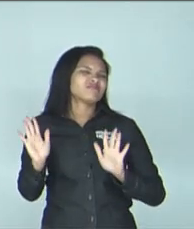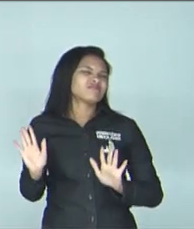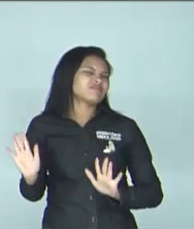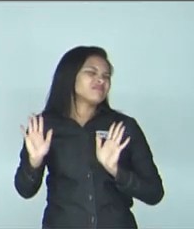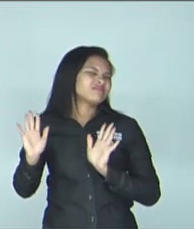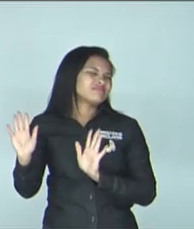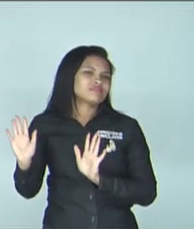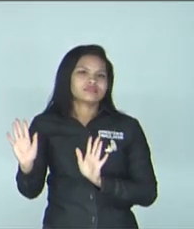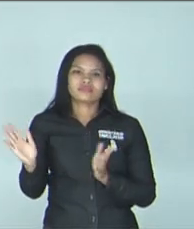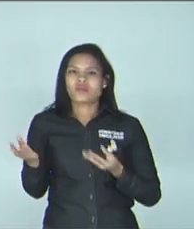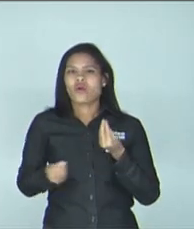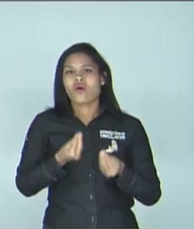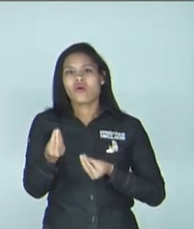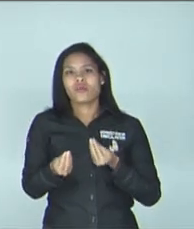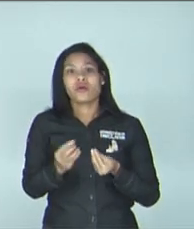liberou